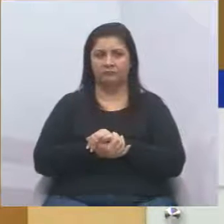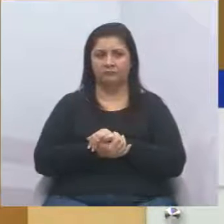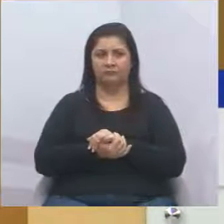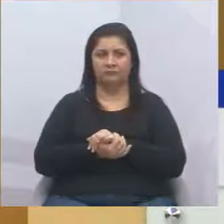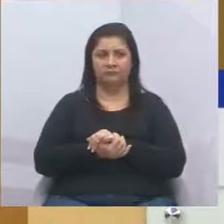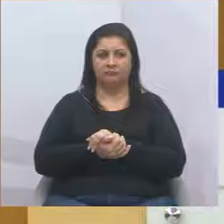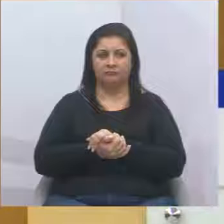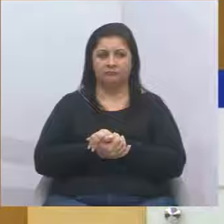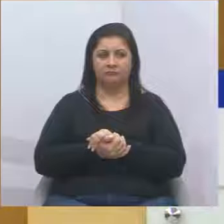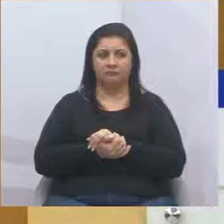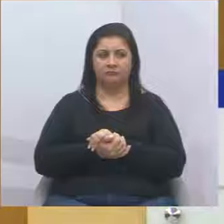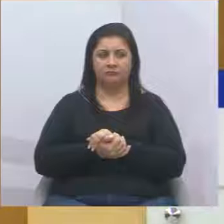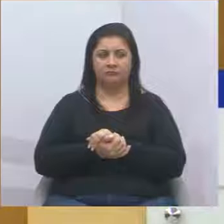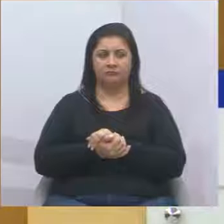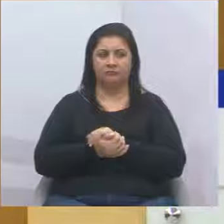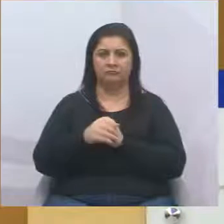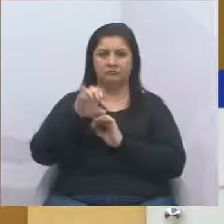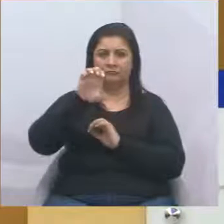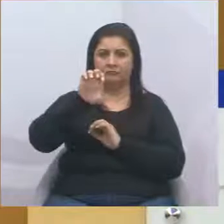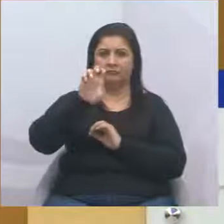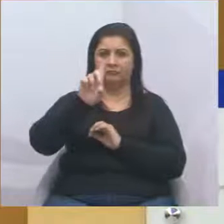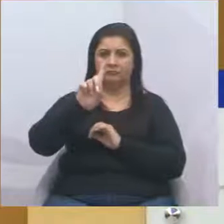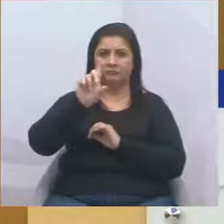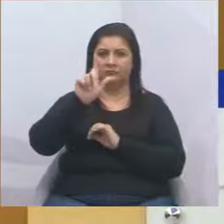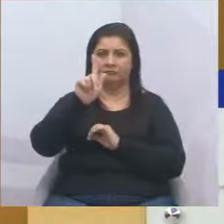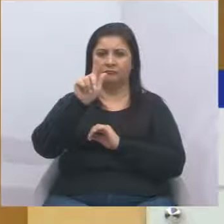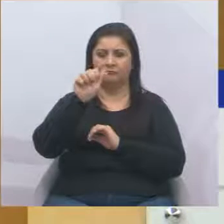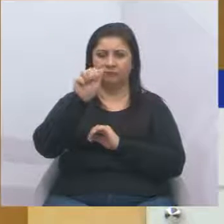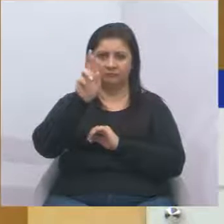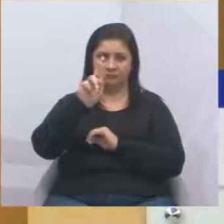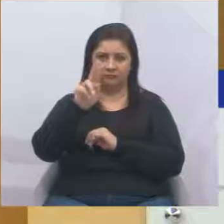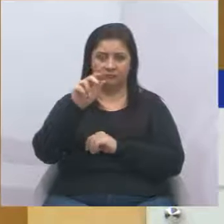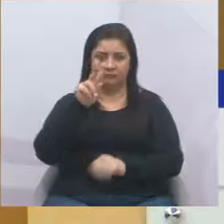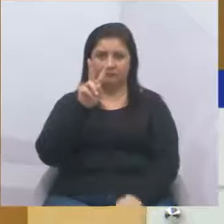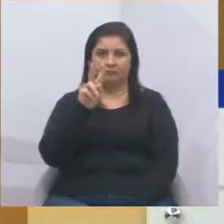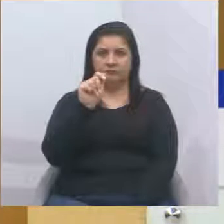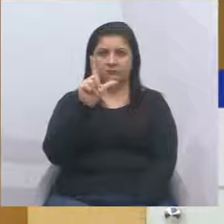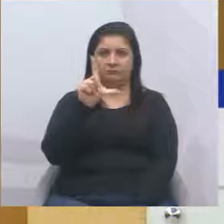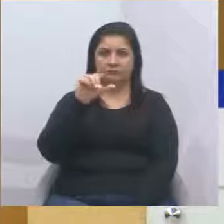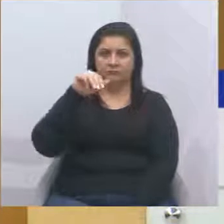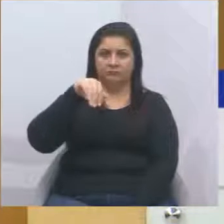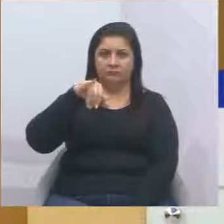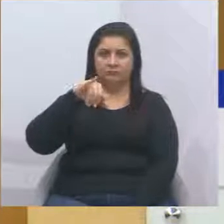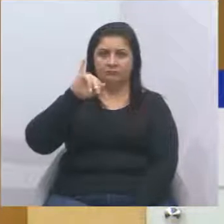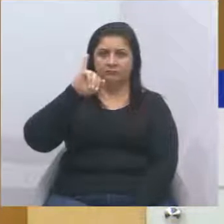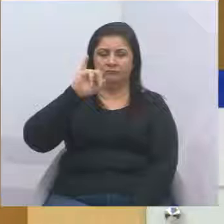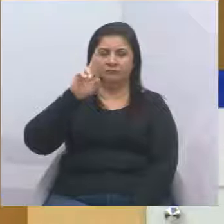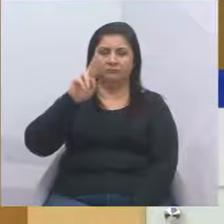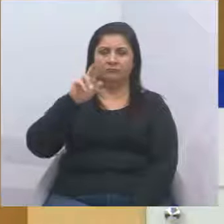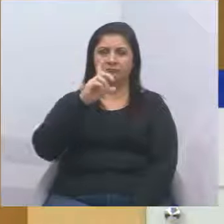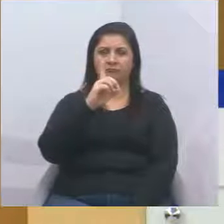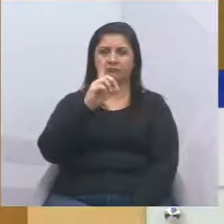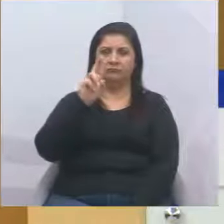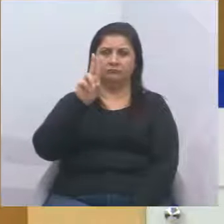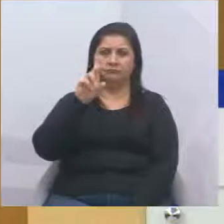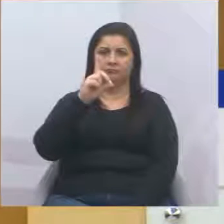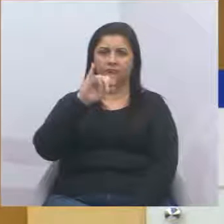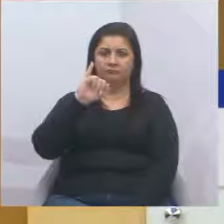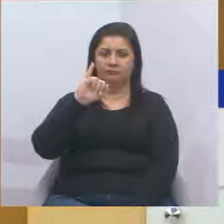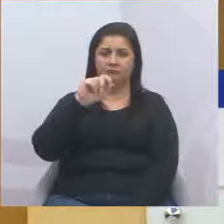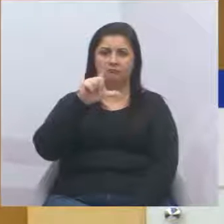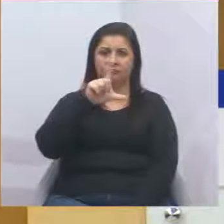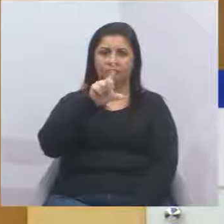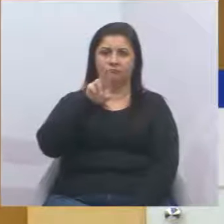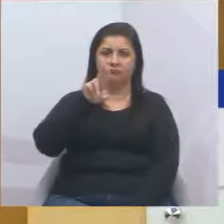os vereadores Edgar Sassac, Valmir do Parque Meia Lua, Maria Amélia, Dude, Luiz Flávio, Abner de